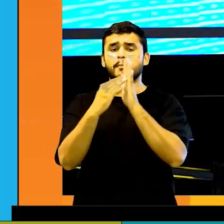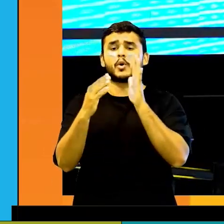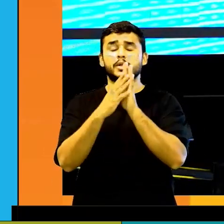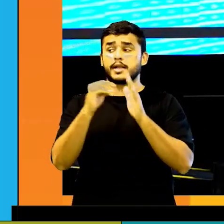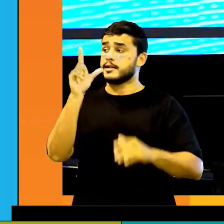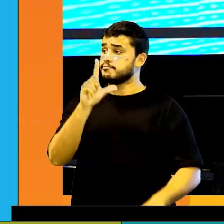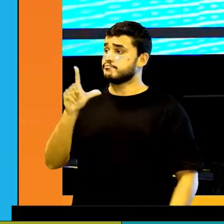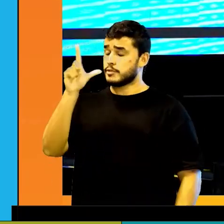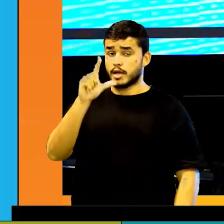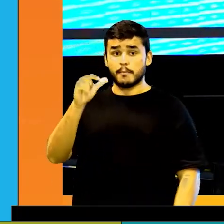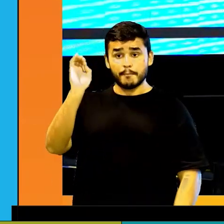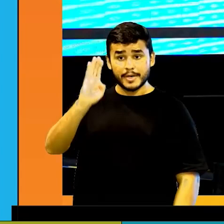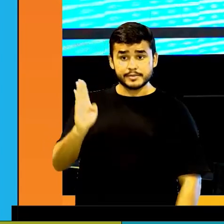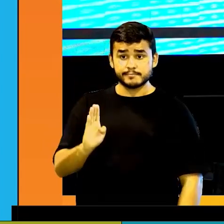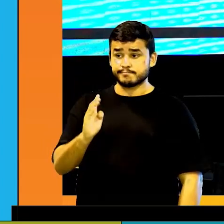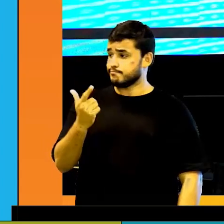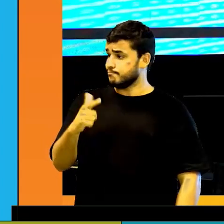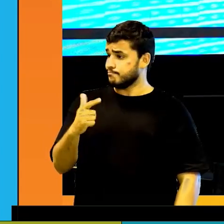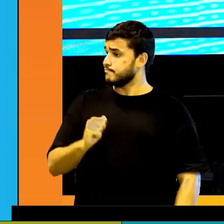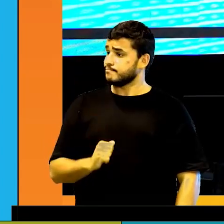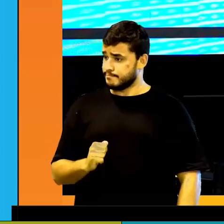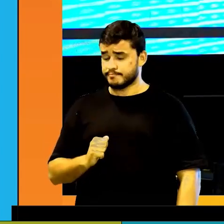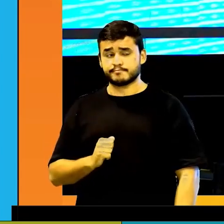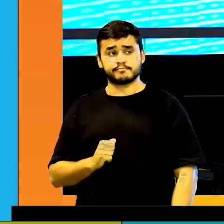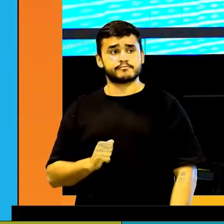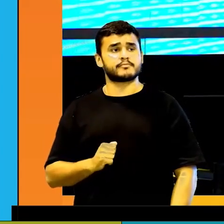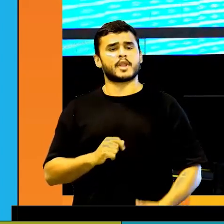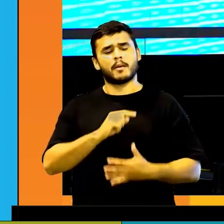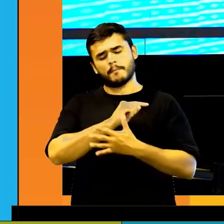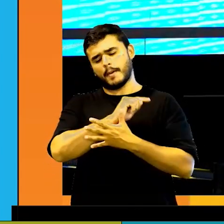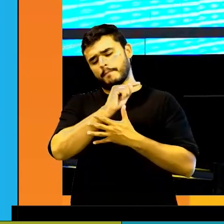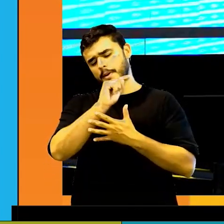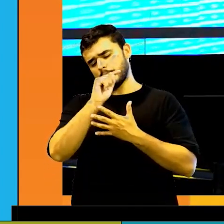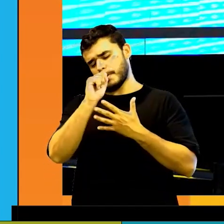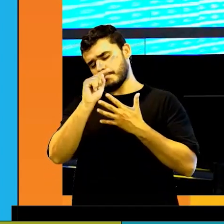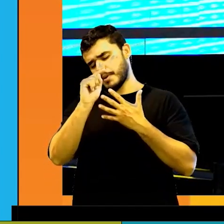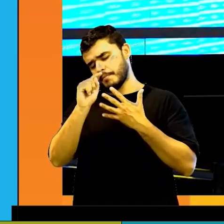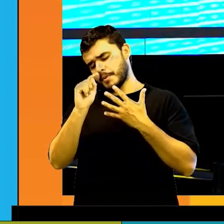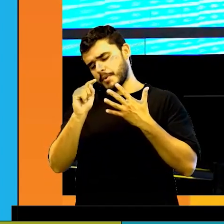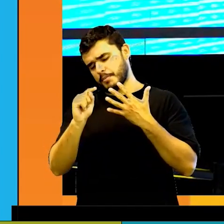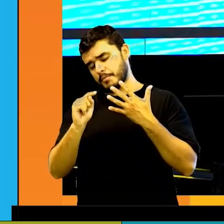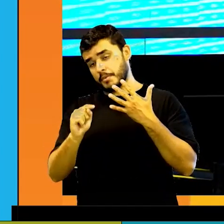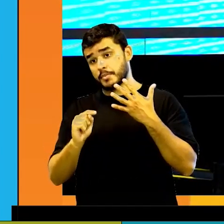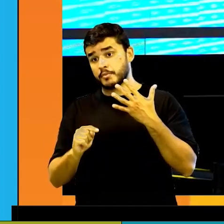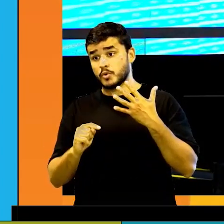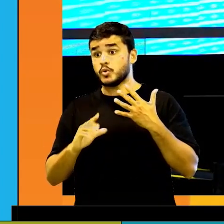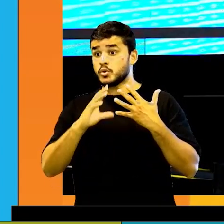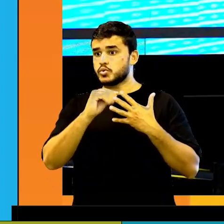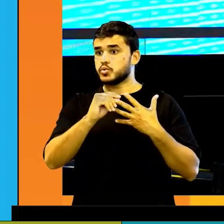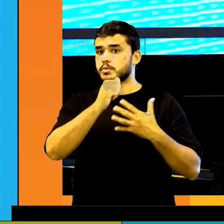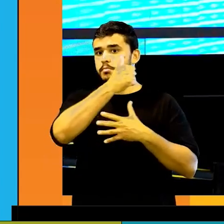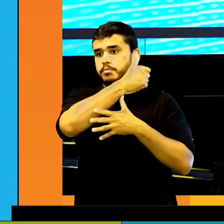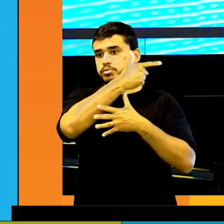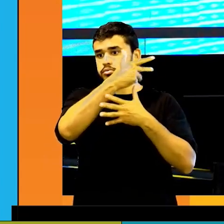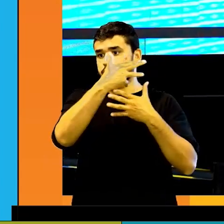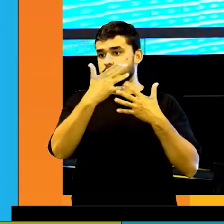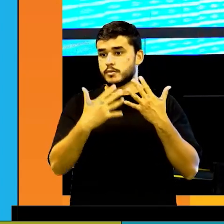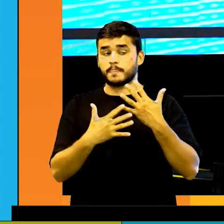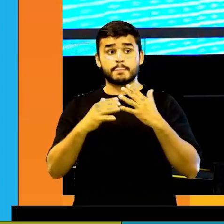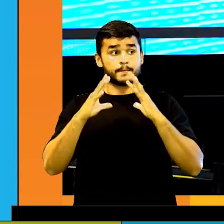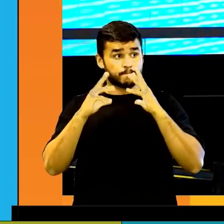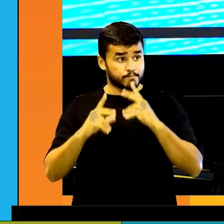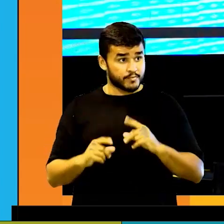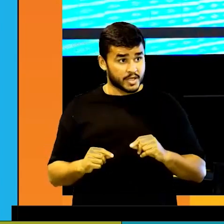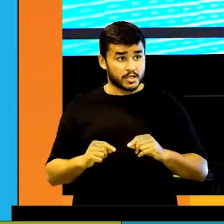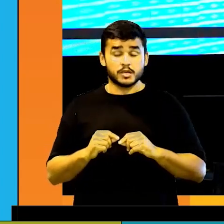barroco, arcadismo, romantismo, realismo, naturalismo, parnasianismo,